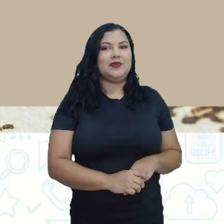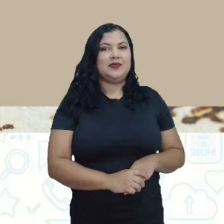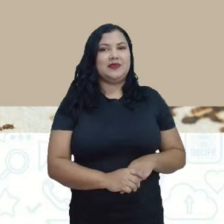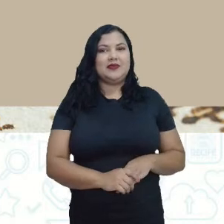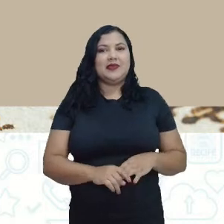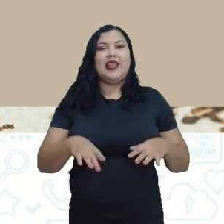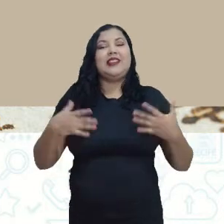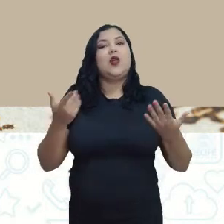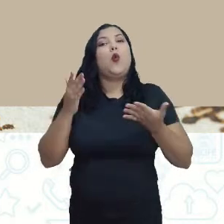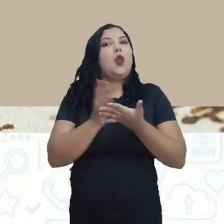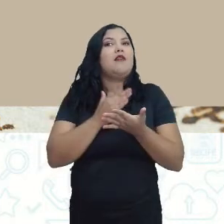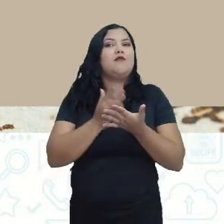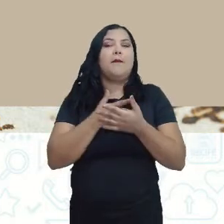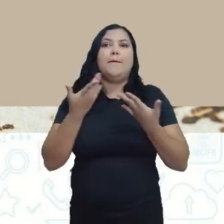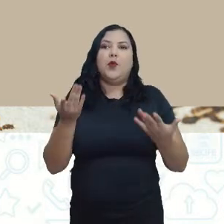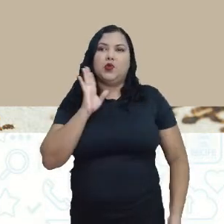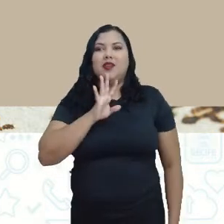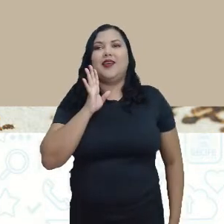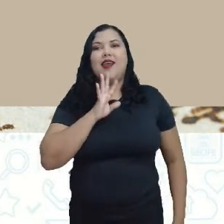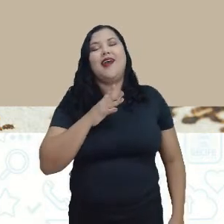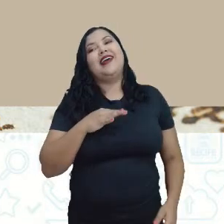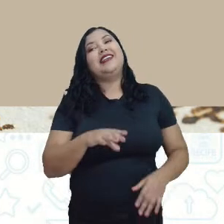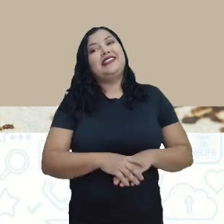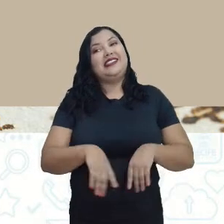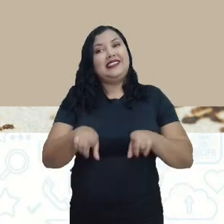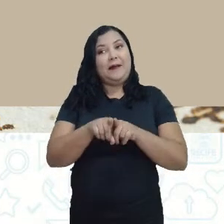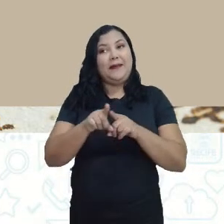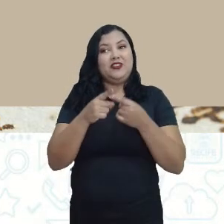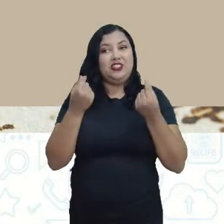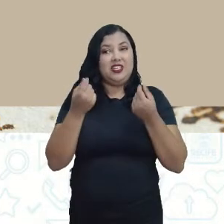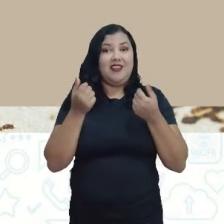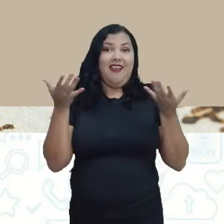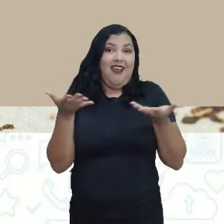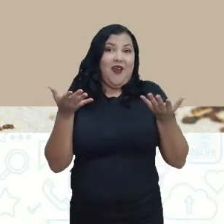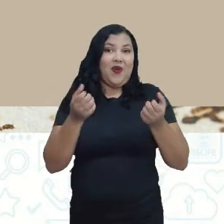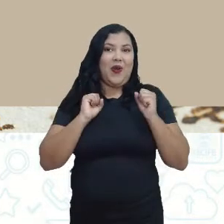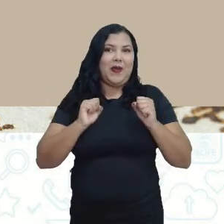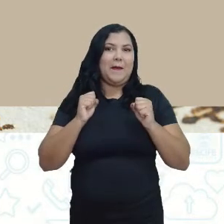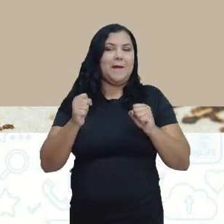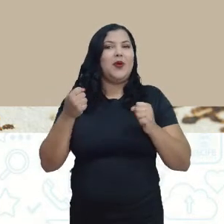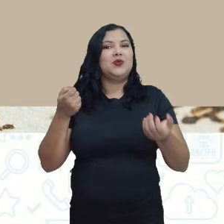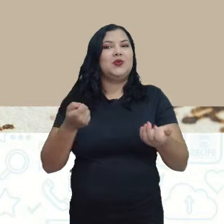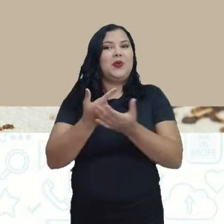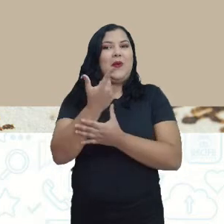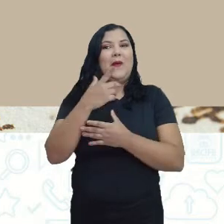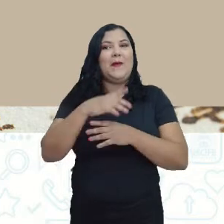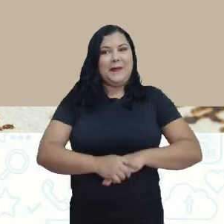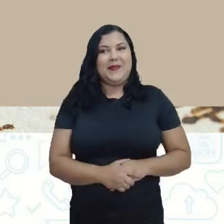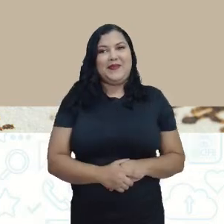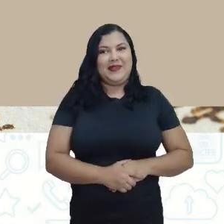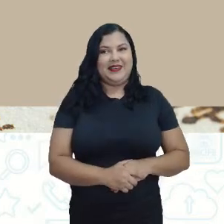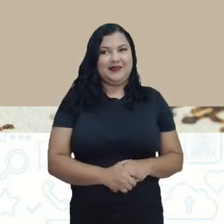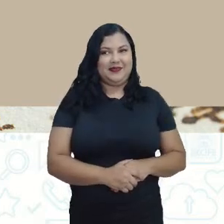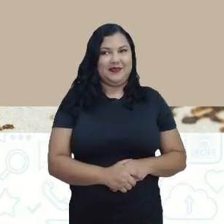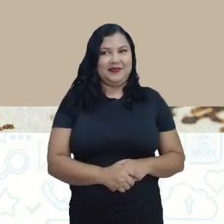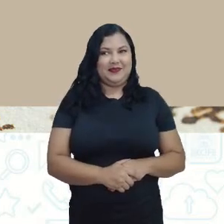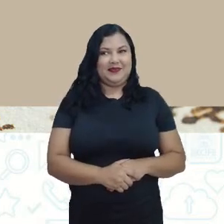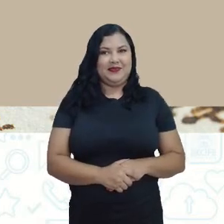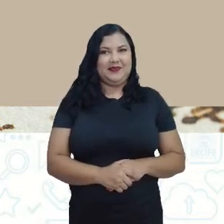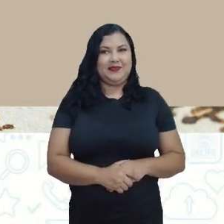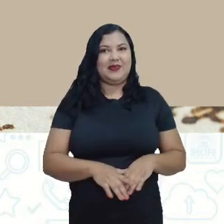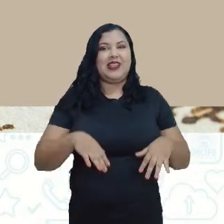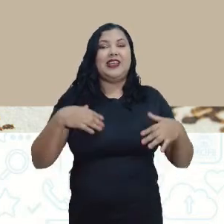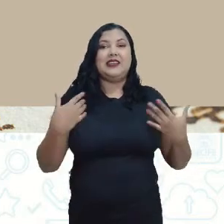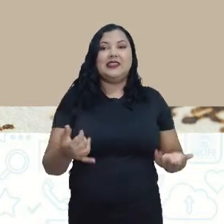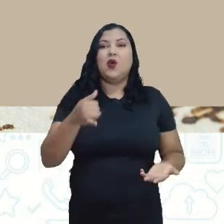montanhas, um livro espetacular e algum dinheiro. Agora posso comprar os mitos da Grécia e Roma. Que legal!